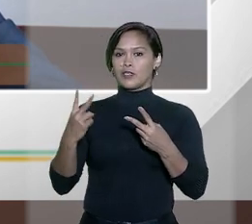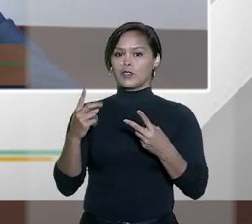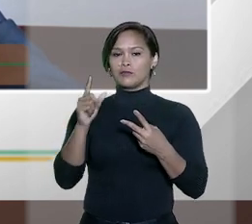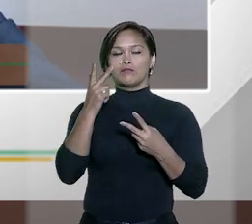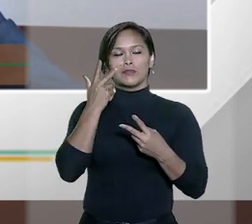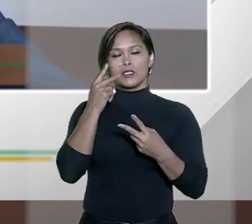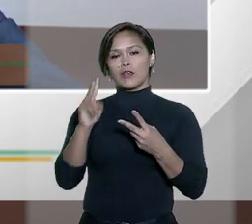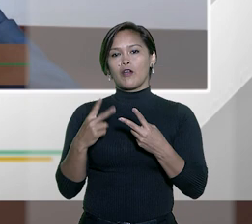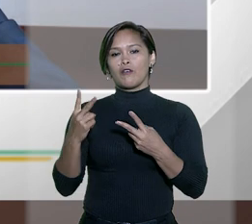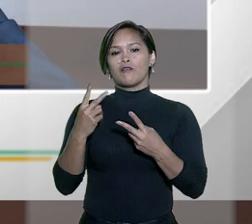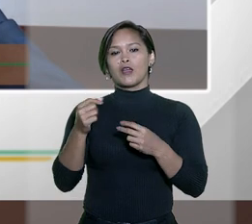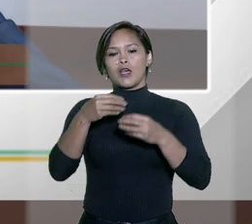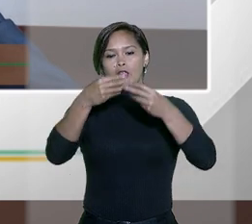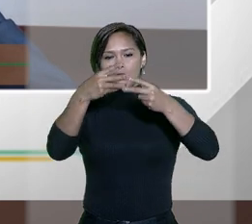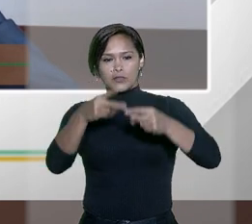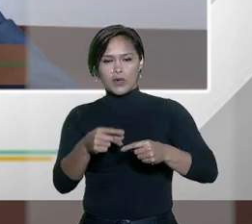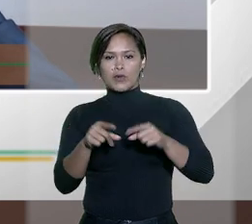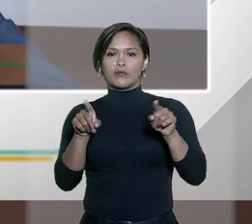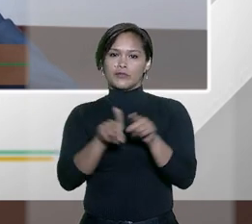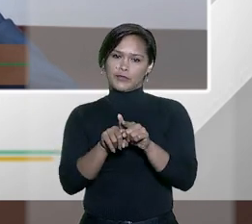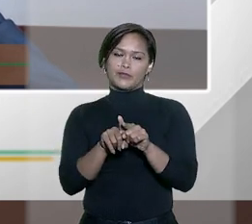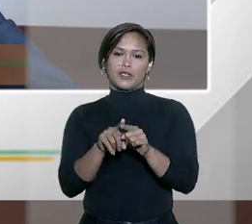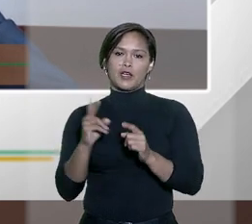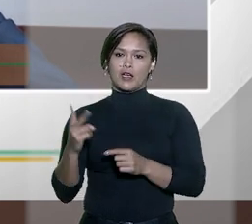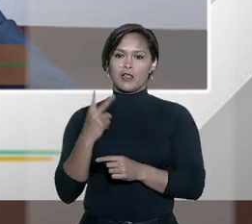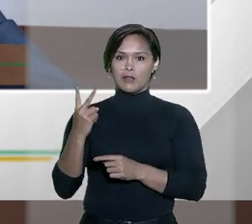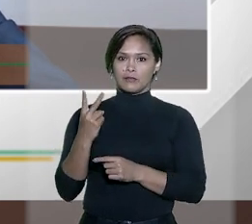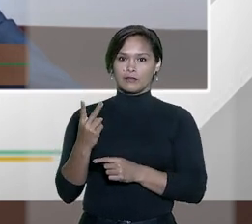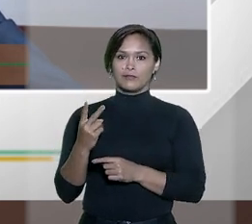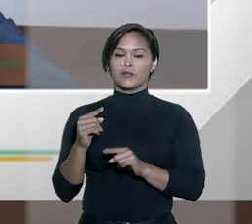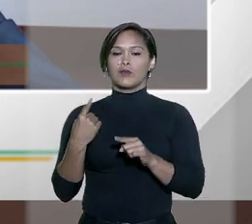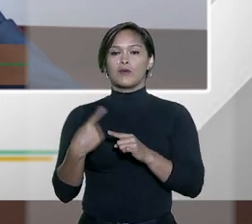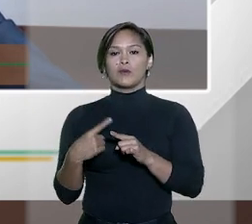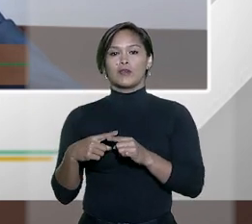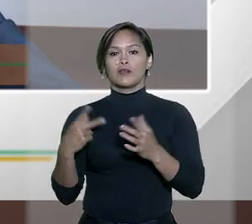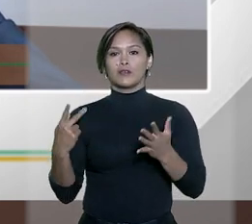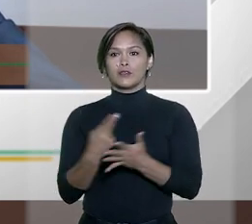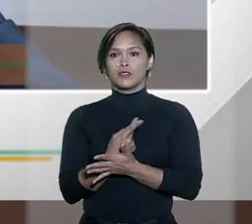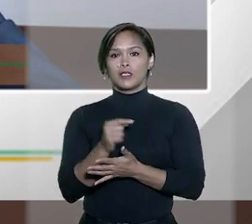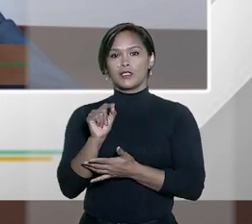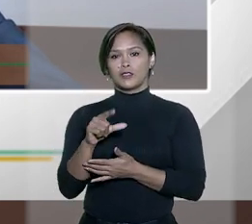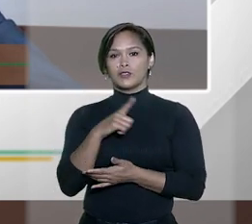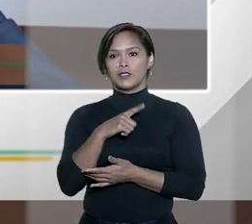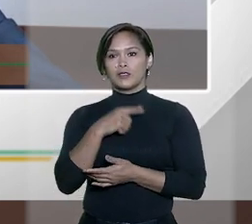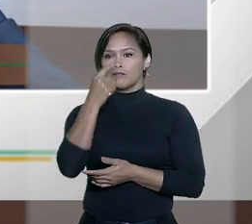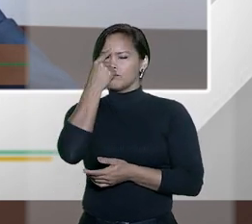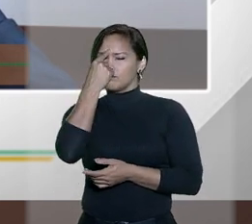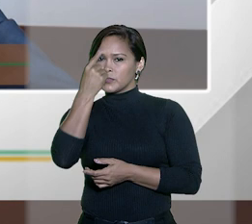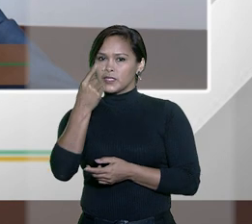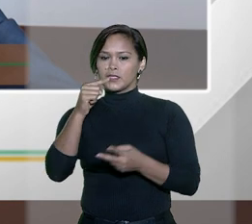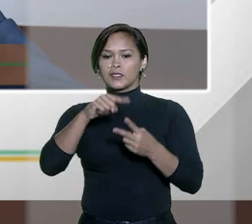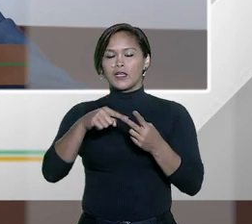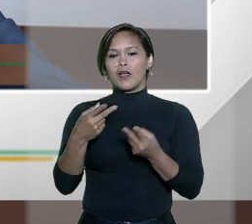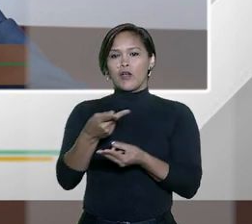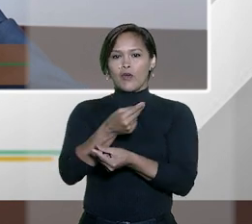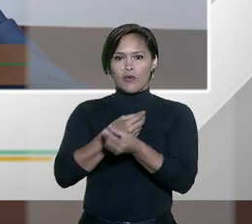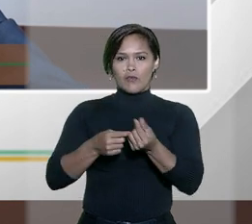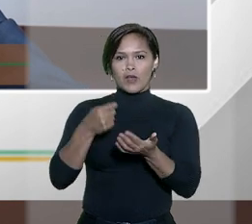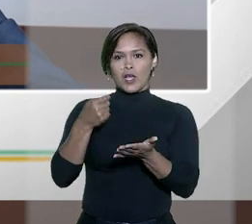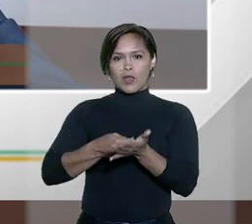né? Naturalmente haverá um deságio, enfim, haverá um deságio, então. Isso tem que ser pensado. Os